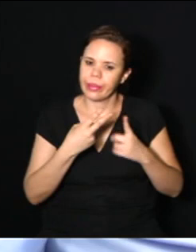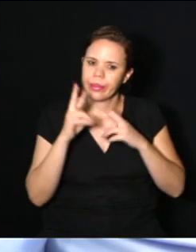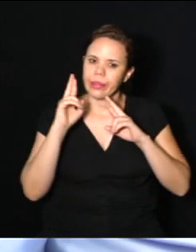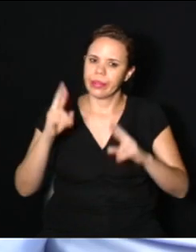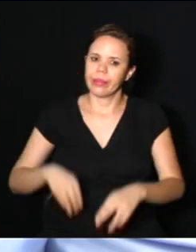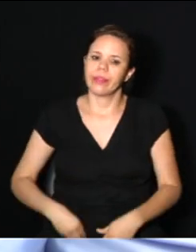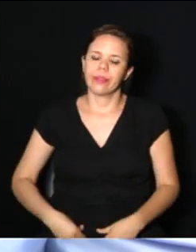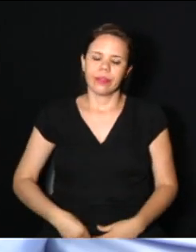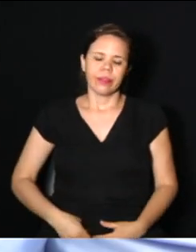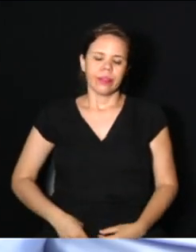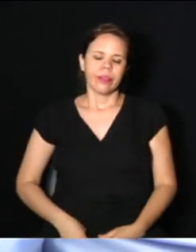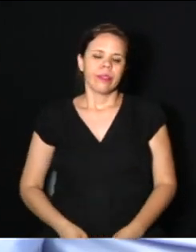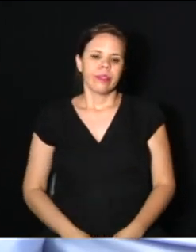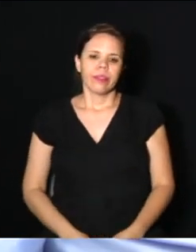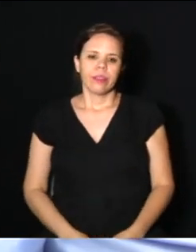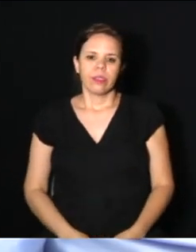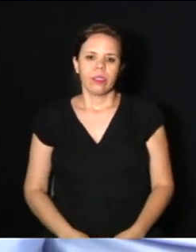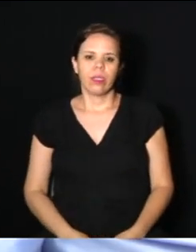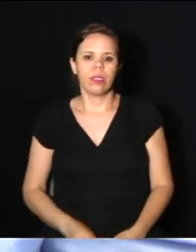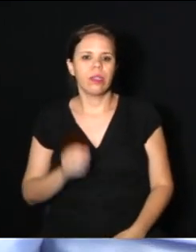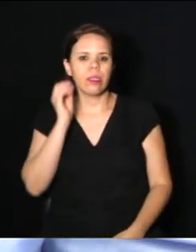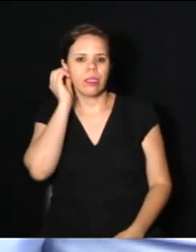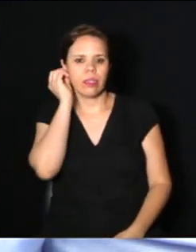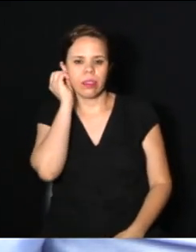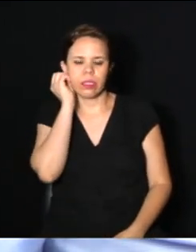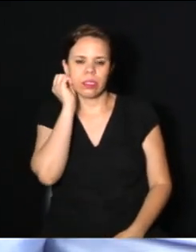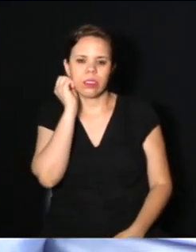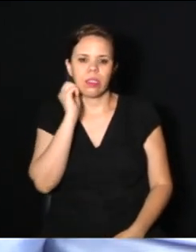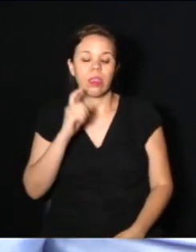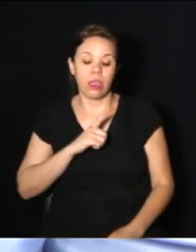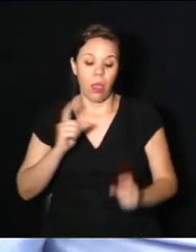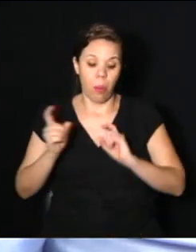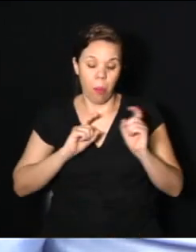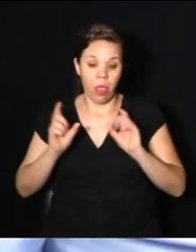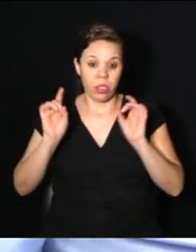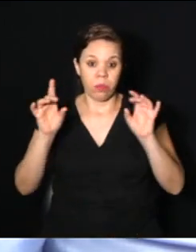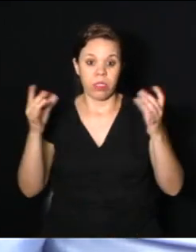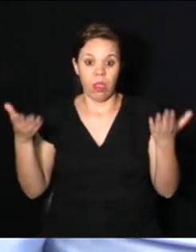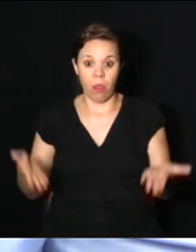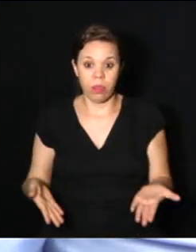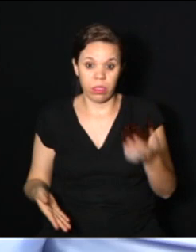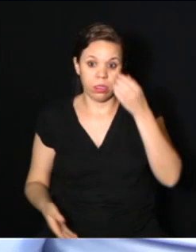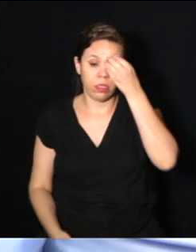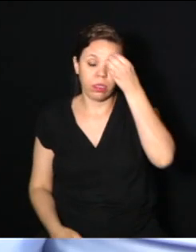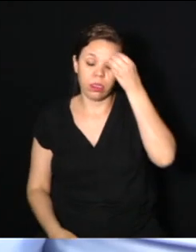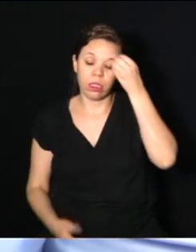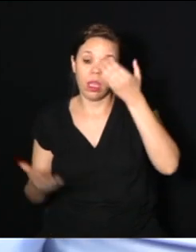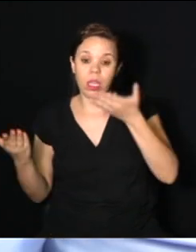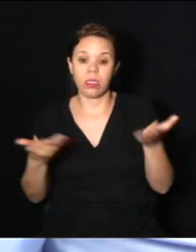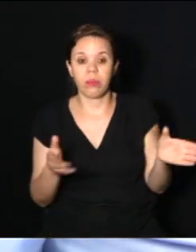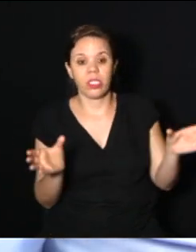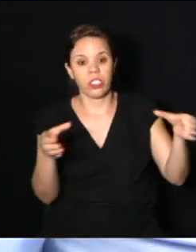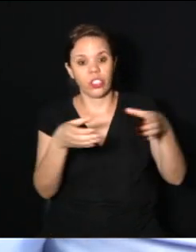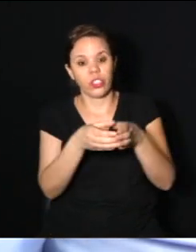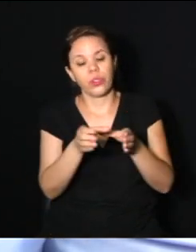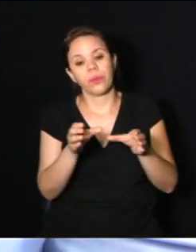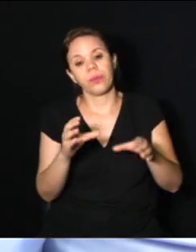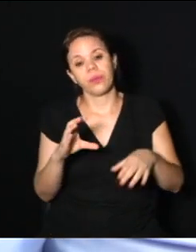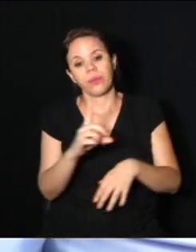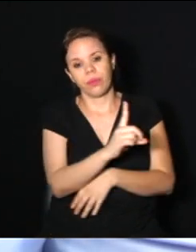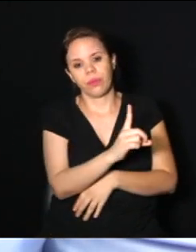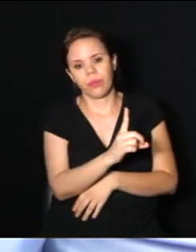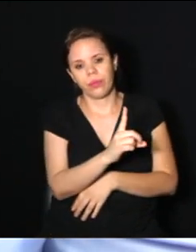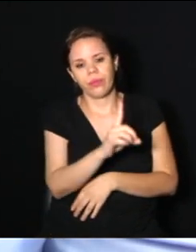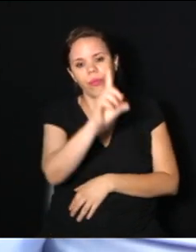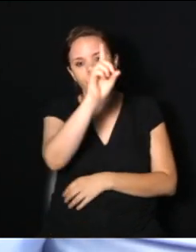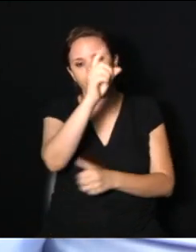de, ao chamar aqui uma reunião extraordinária, receber aqui a coordenação, a diretoria de saúde da